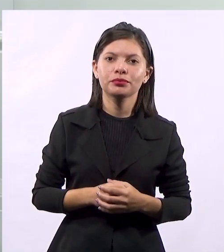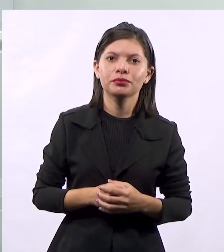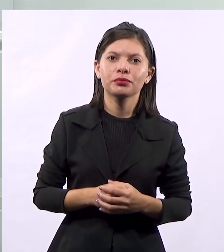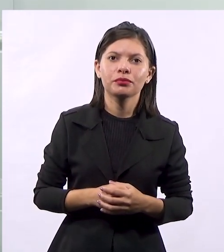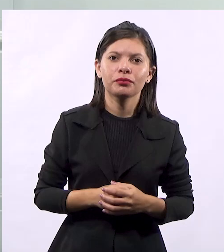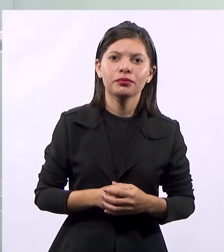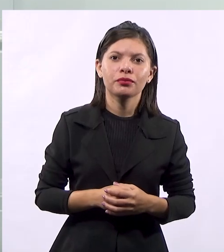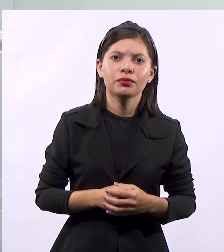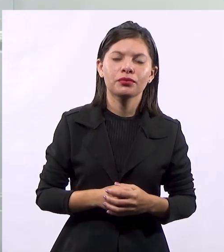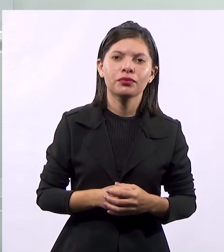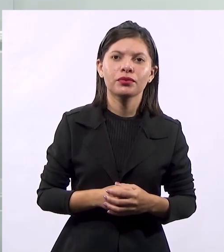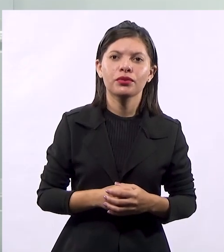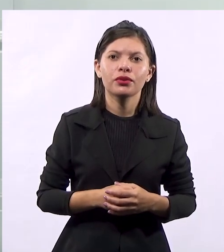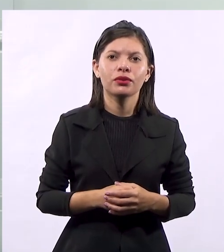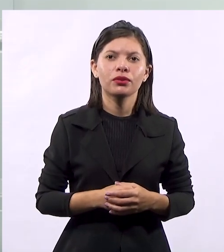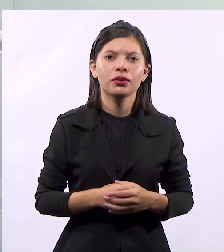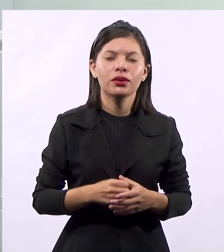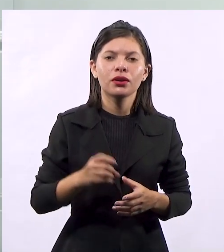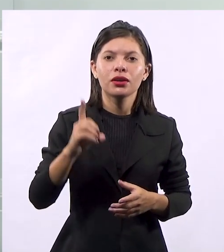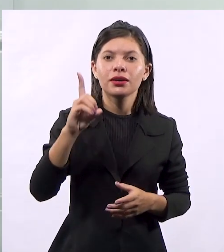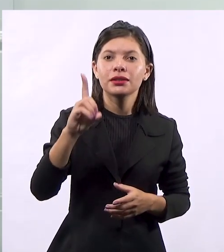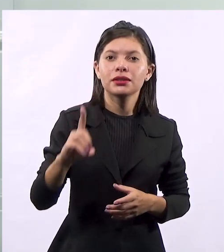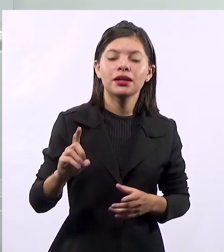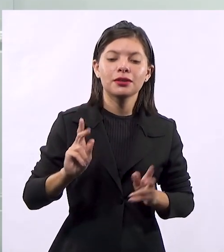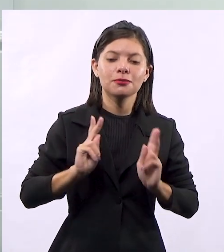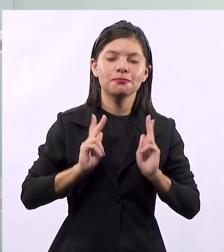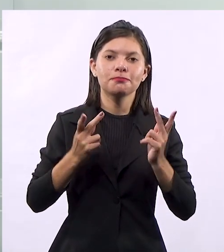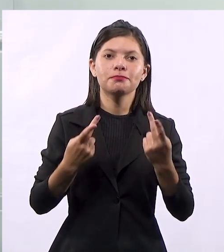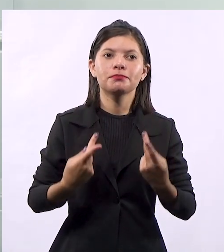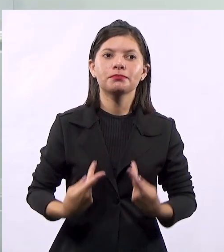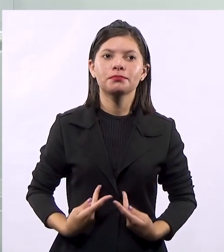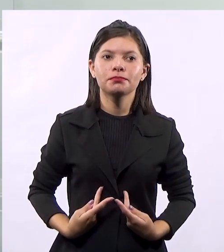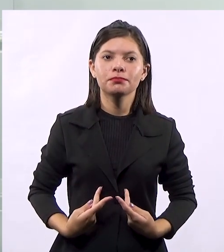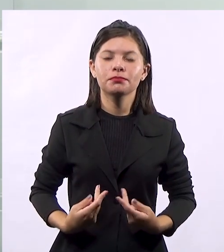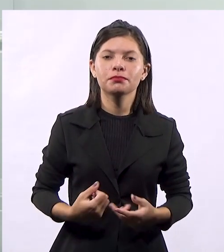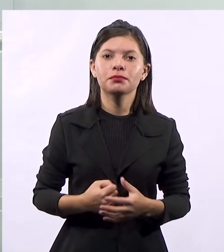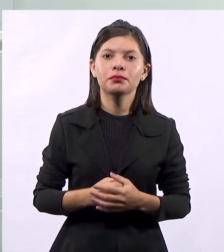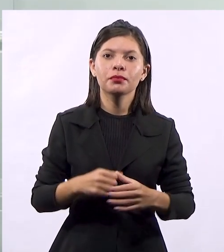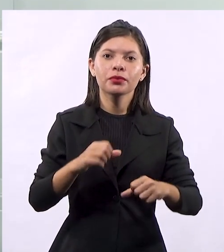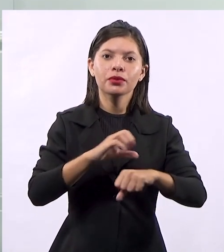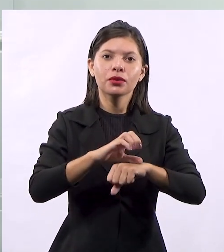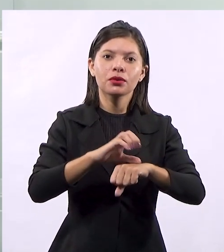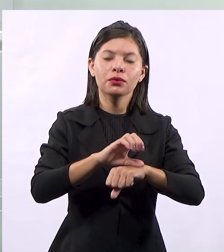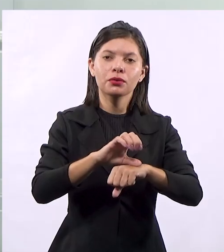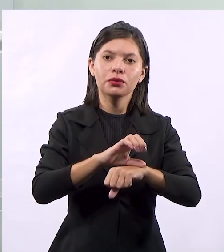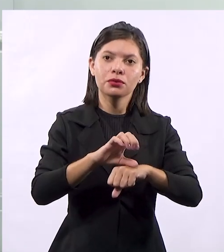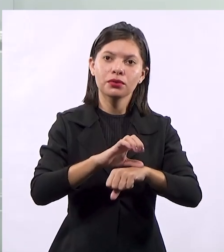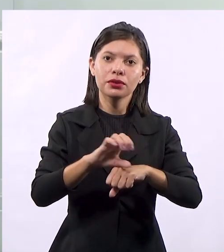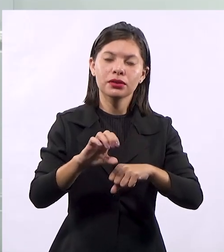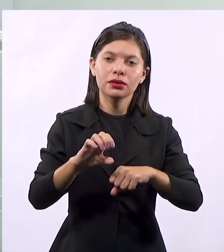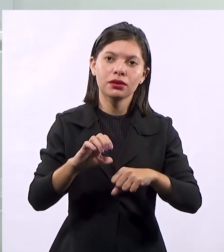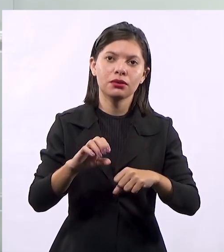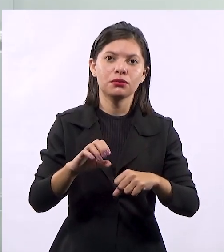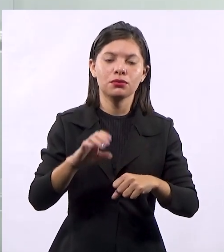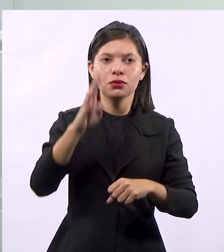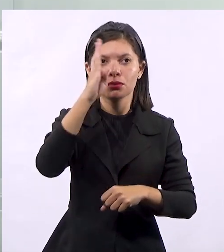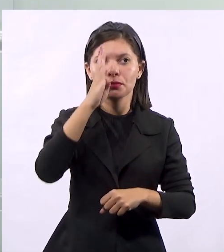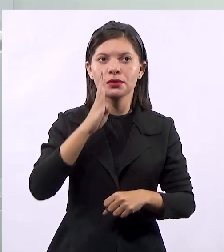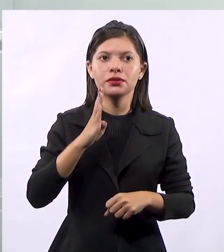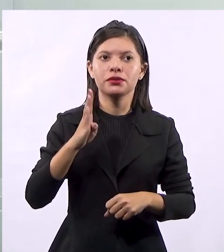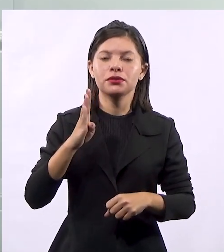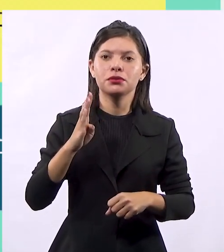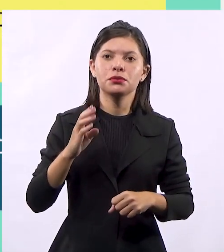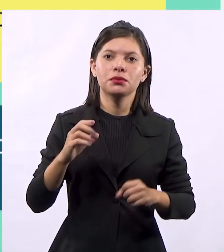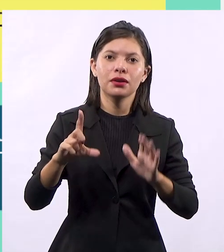no Estado brasileiro, a todos que estão no Brasil, todos que têm direitos no Brasil, a todos que vivem no Brasil, ou seja, eu, você e todo